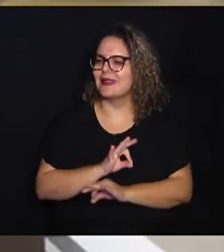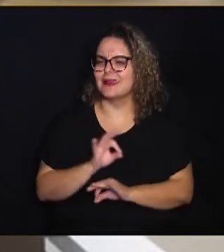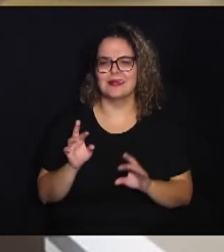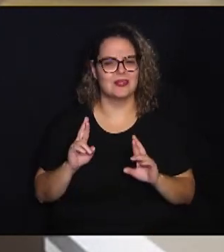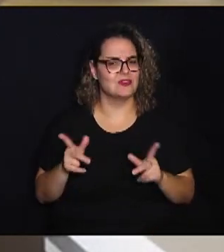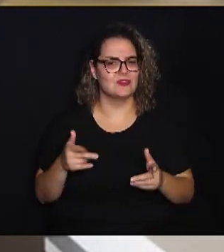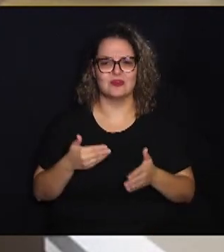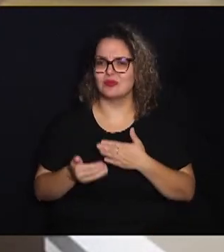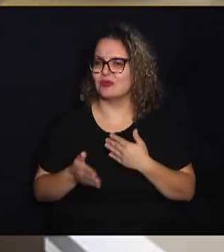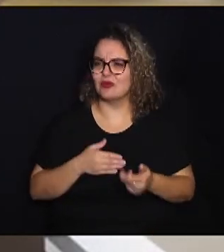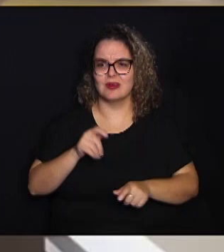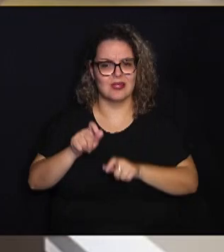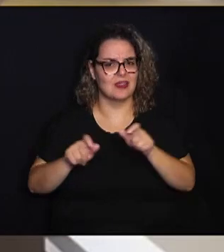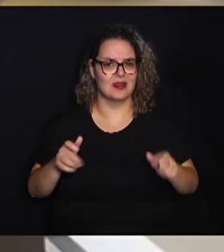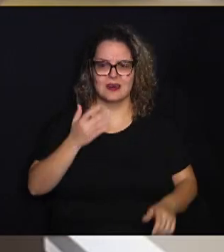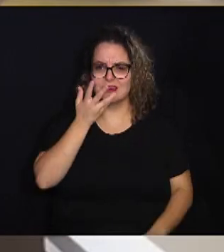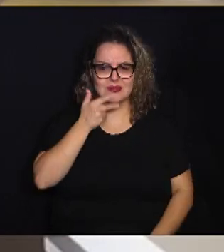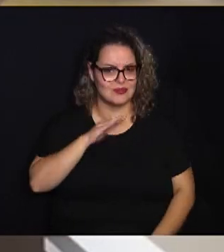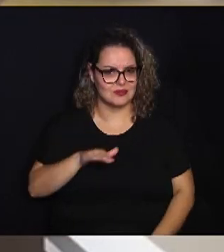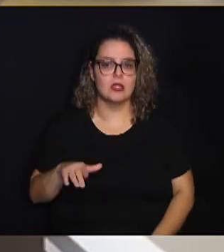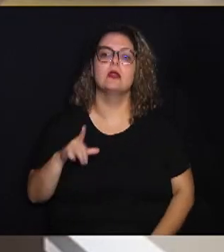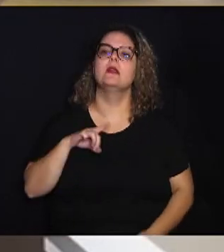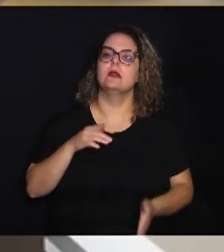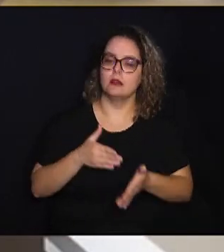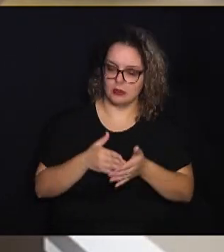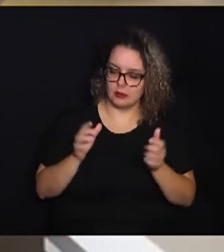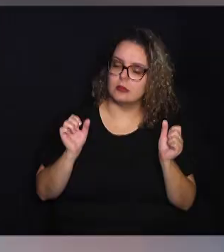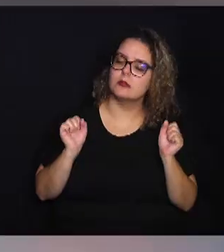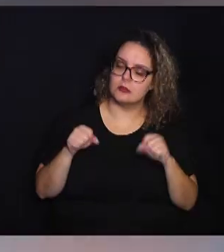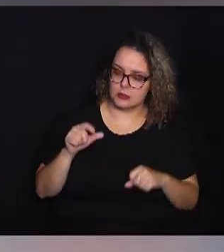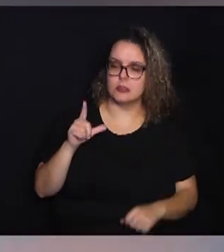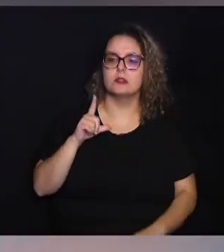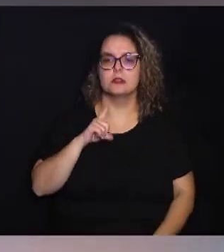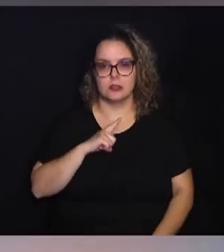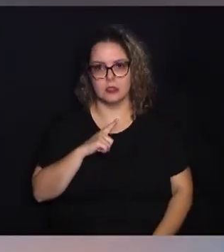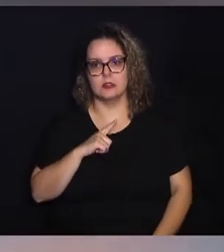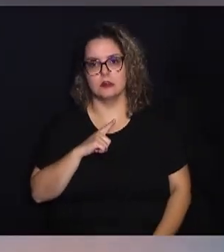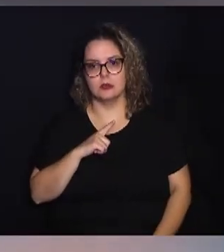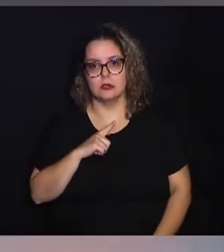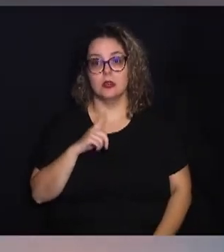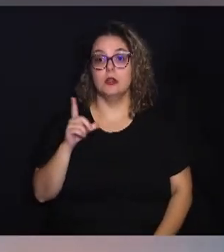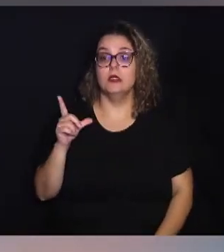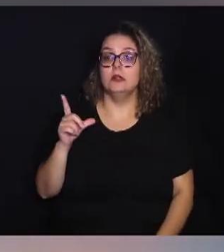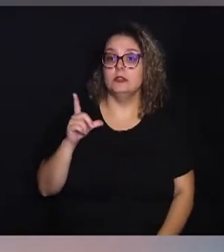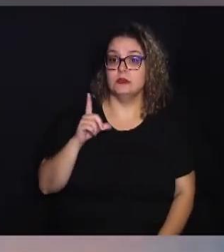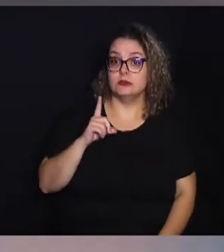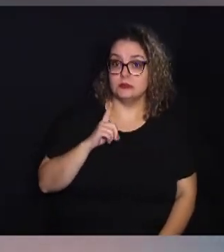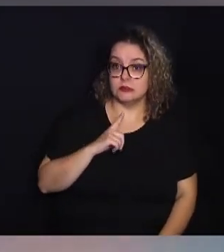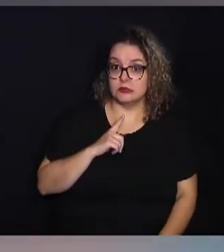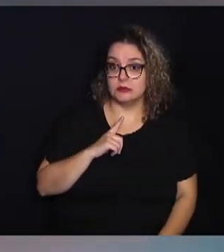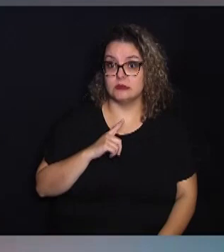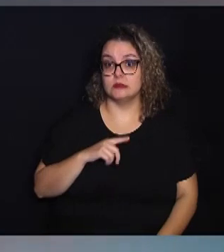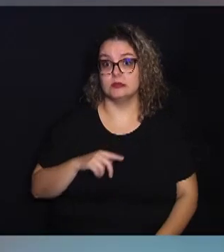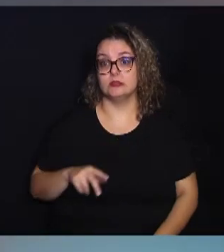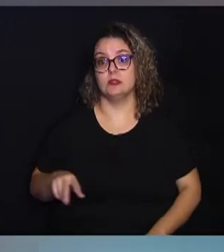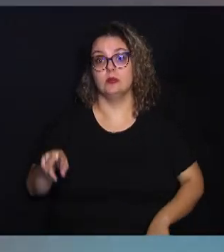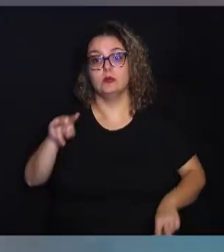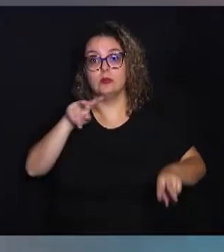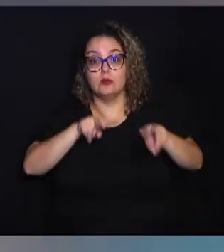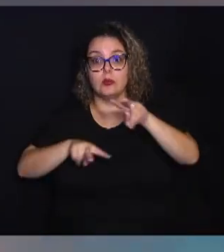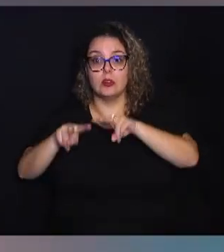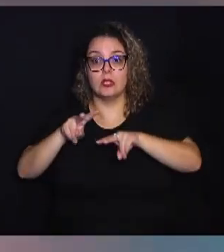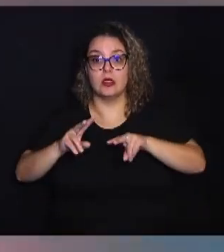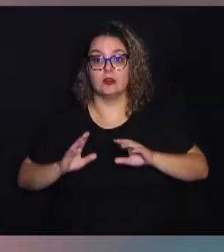outra criança. Tem as suas limitações? Tem. Tem que ter um olhar mais